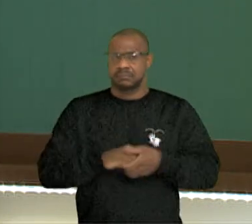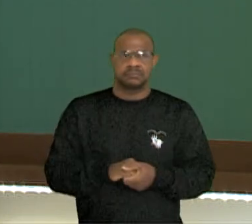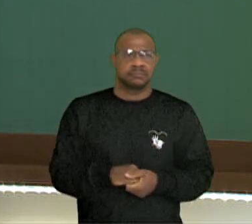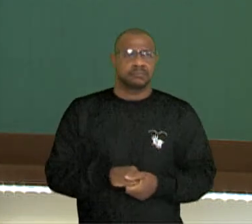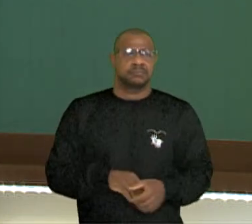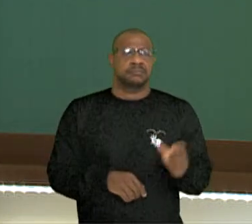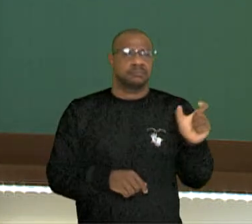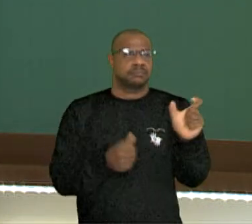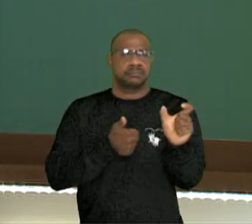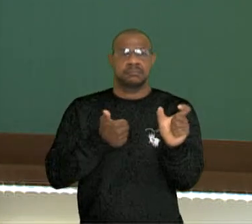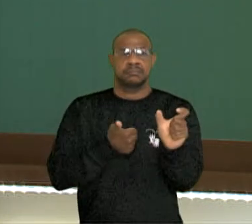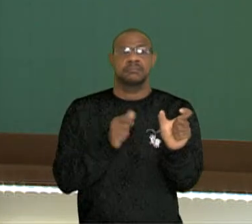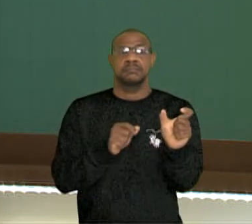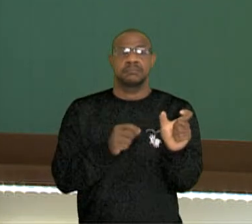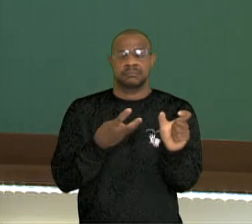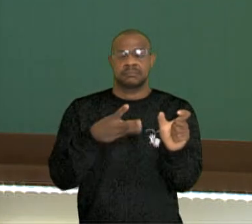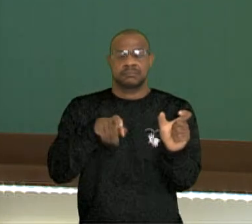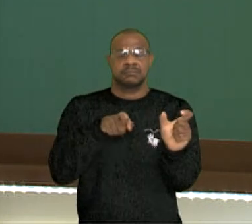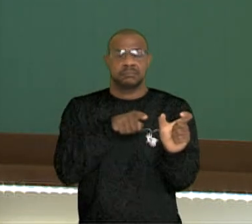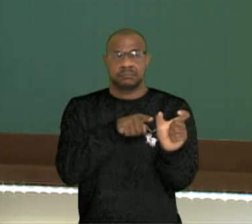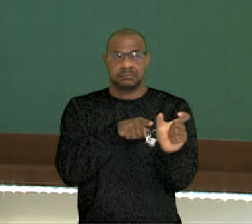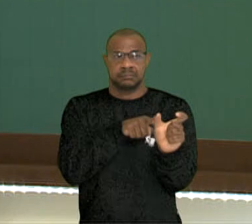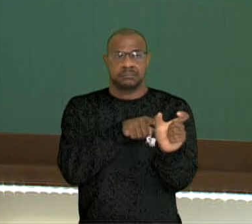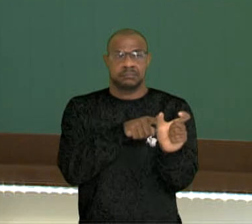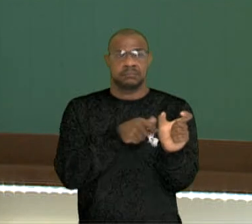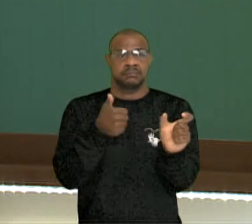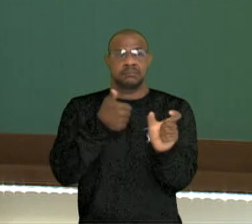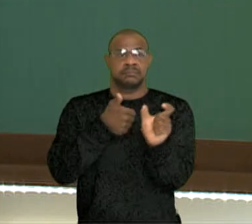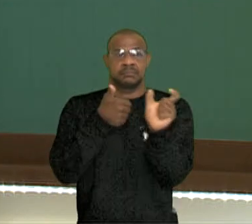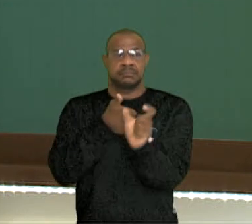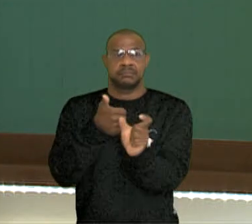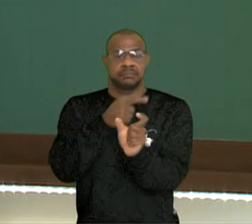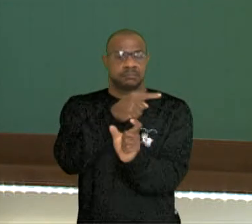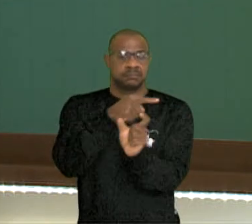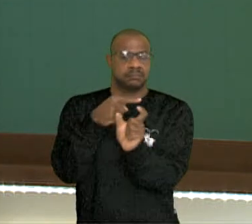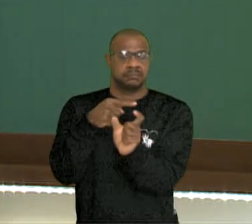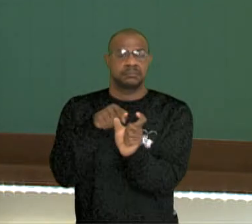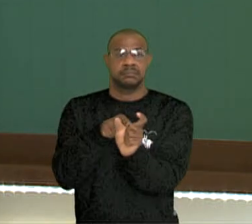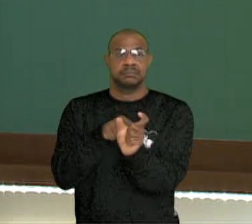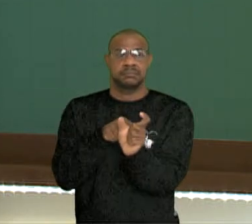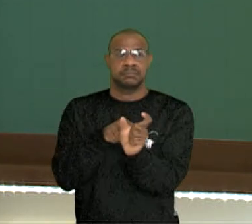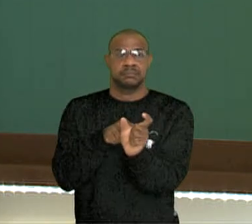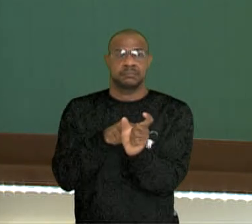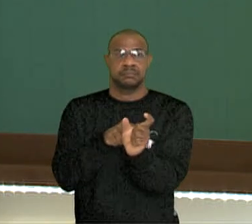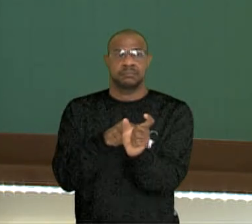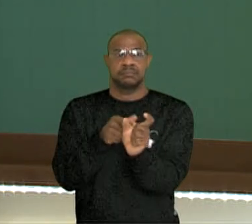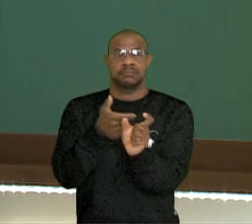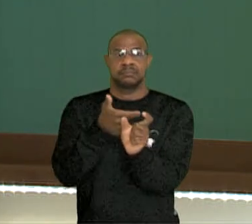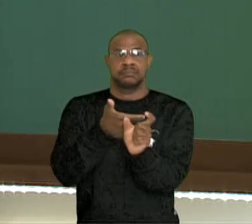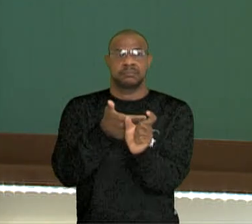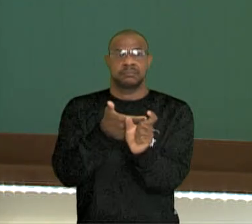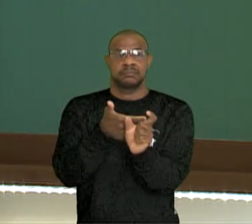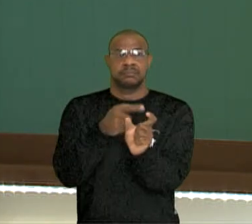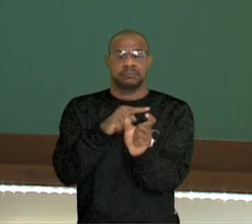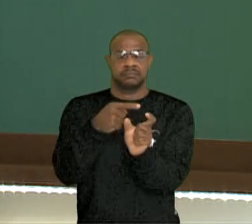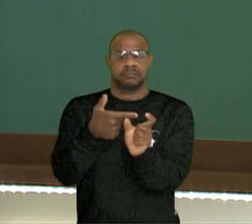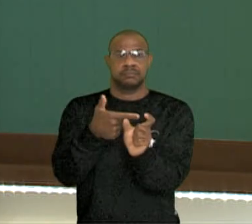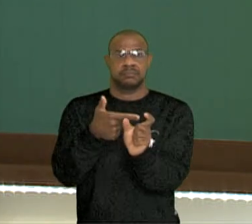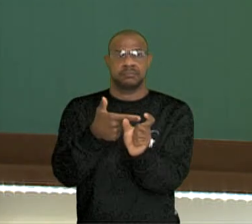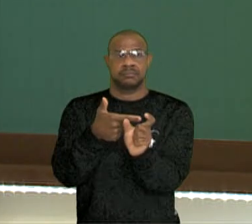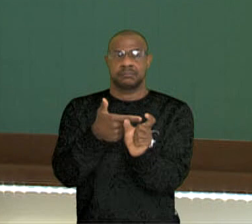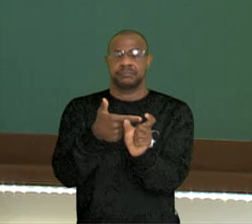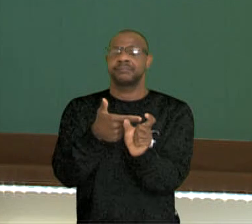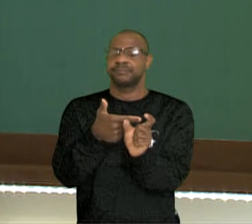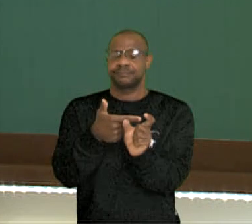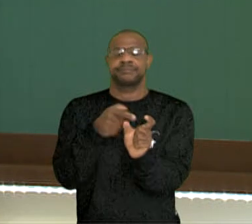raiz quadrada do primeiro termo. Quem que é o segundo? A raiz quadrada do último termo. E porque aqui é menos, aqui também